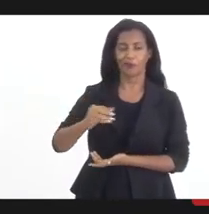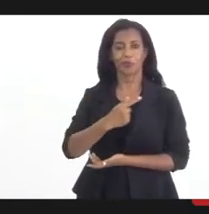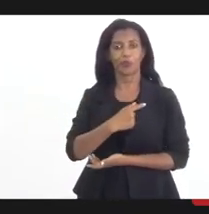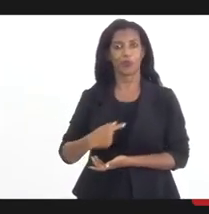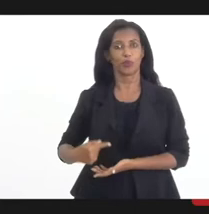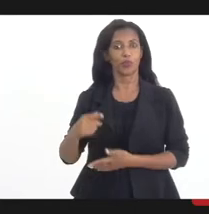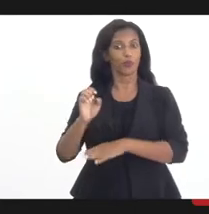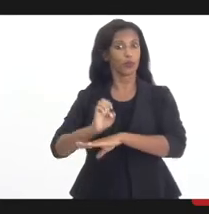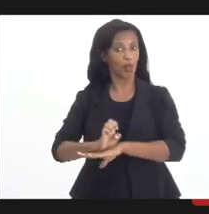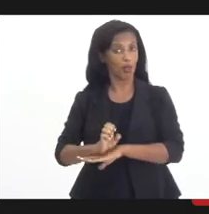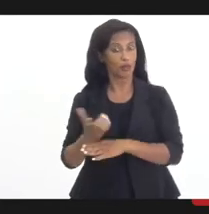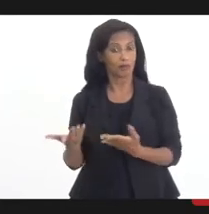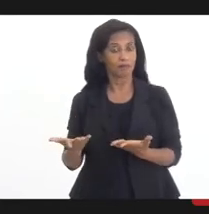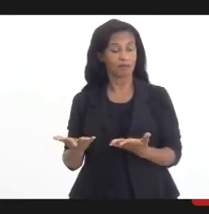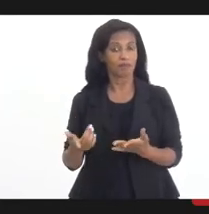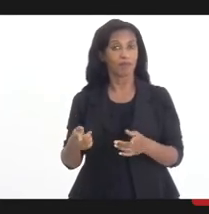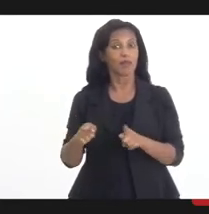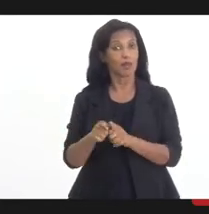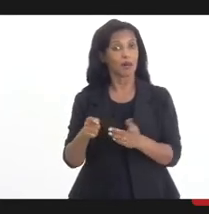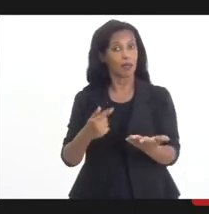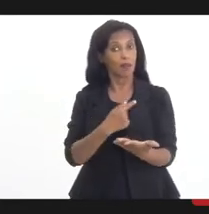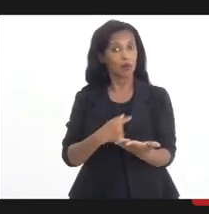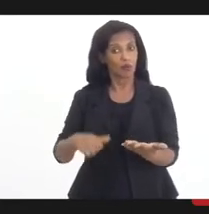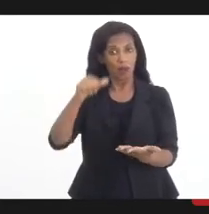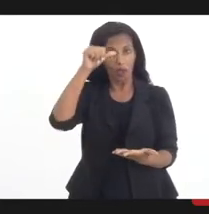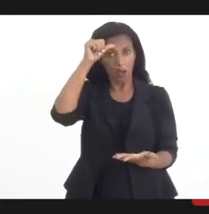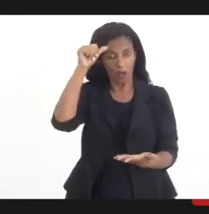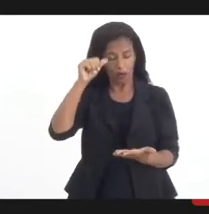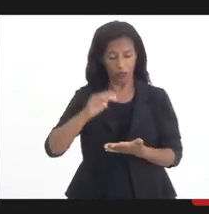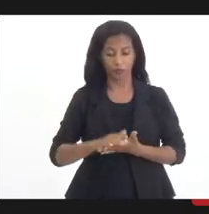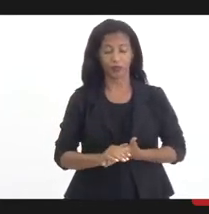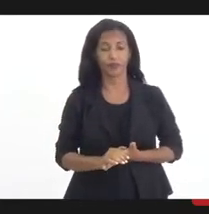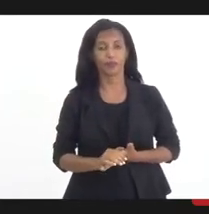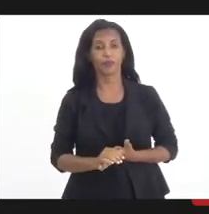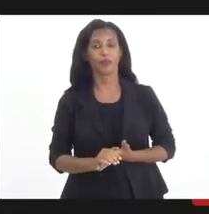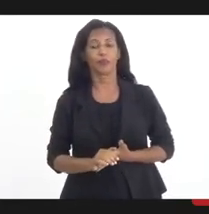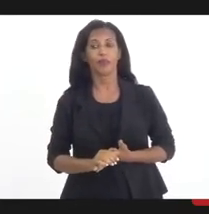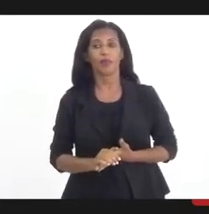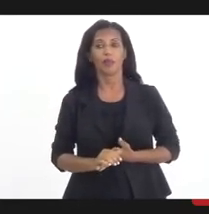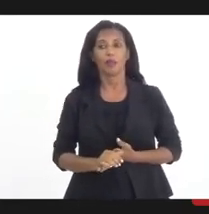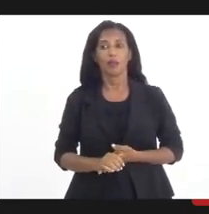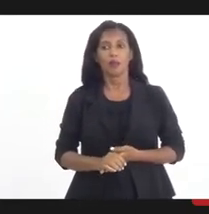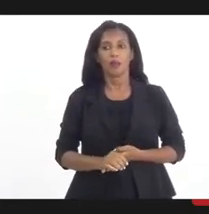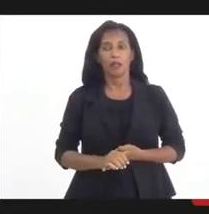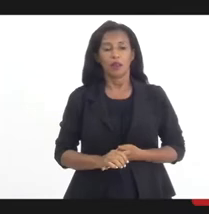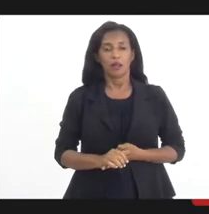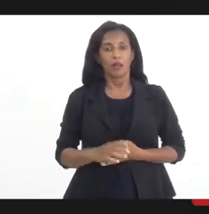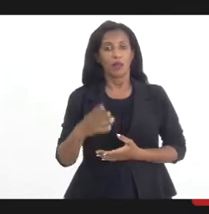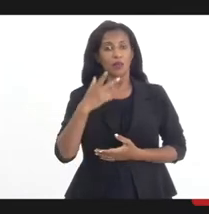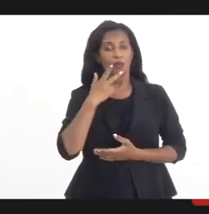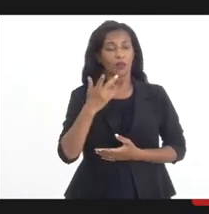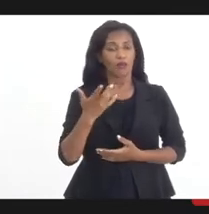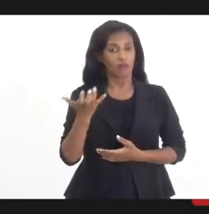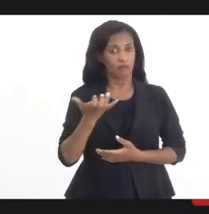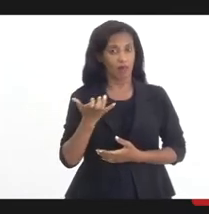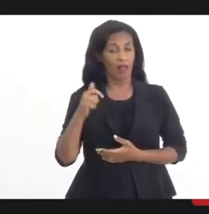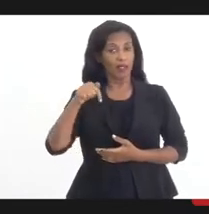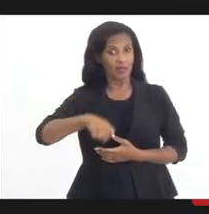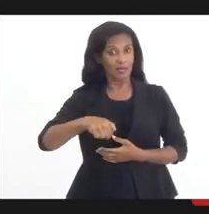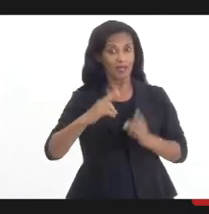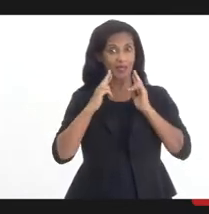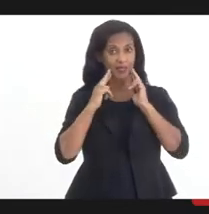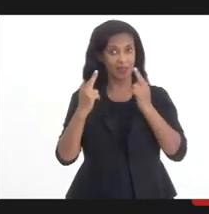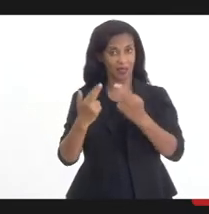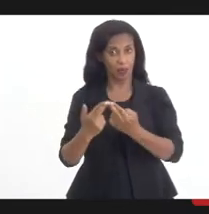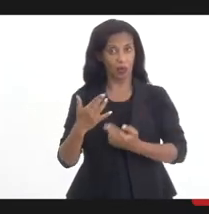Estado, inclusive pelo governo Cláudio Castro. Mas o ponto que eu quero centrar não é esse também. Eu quero dizer o seguinte, nesta audiência,